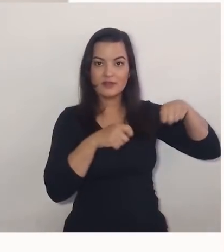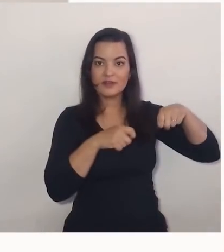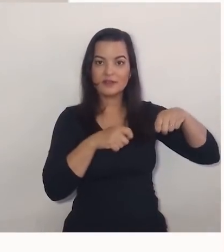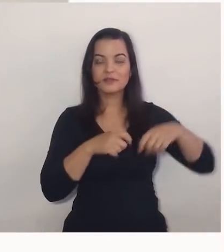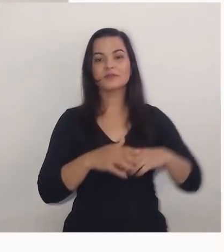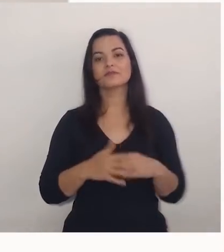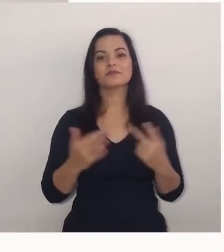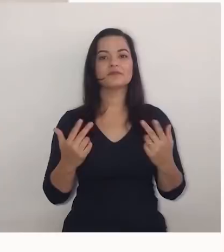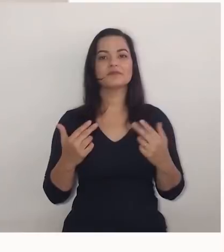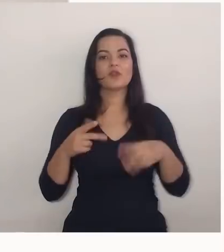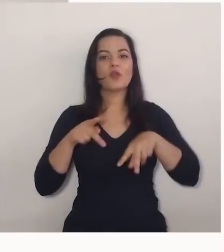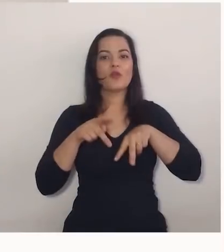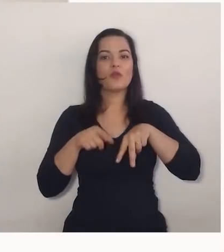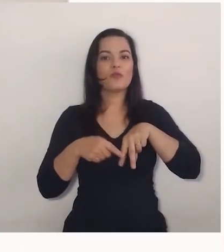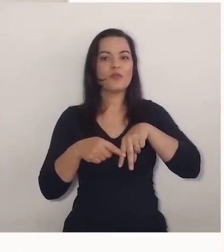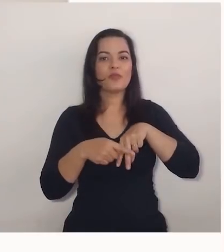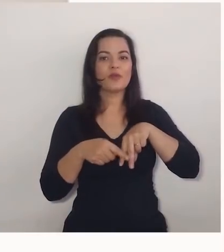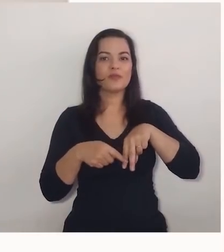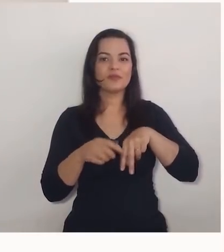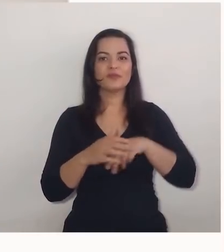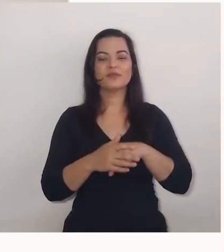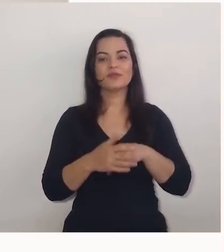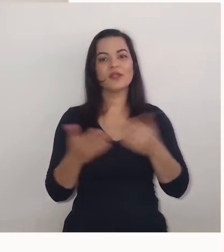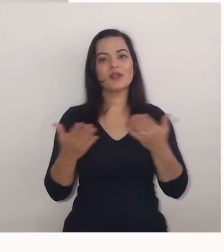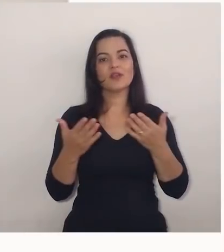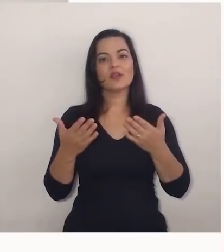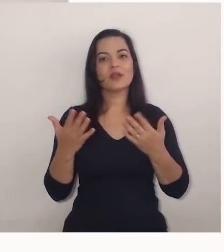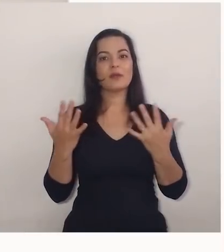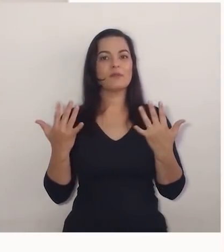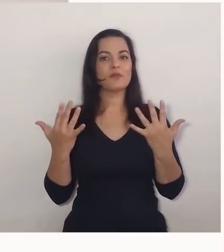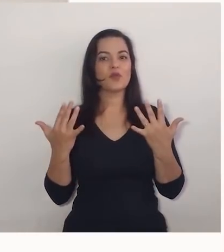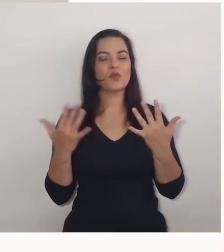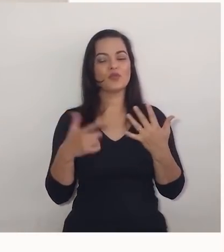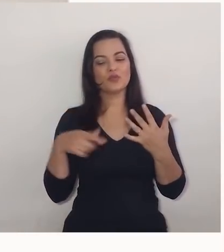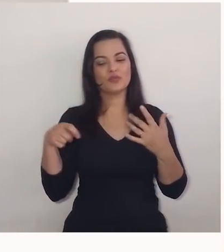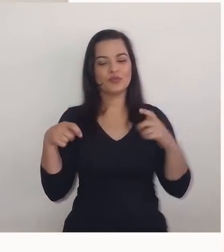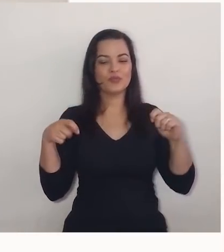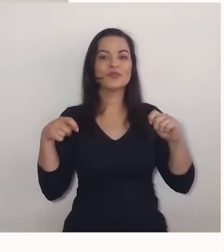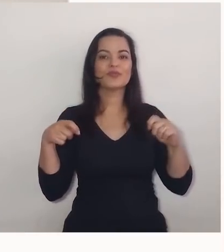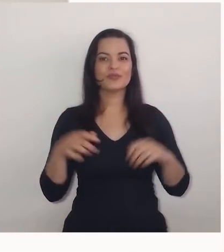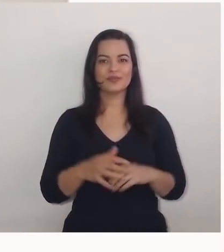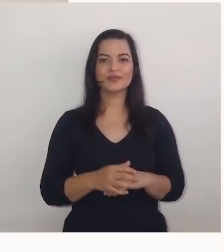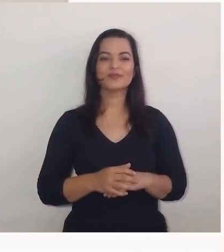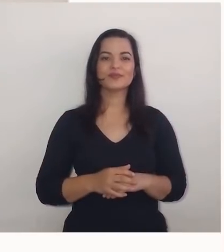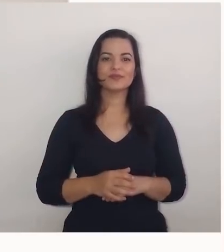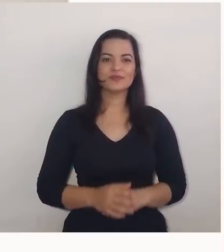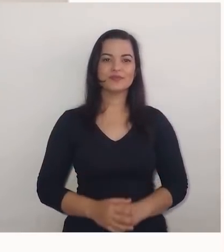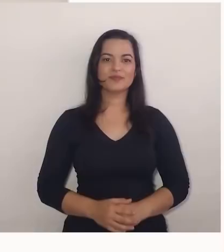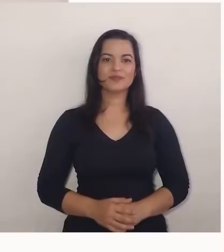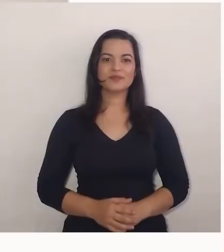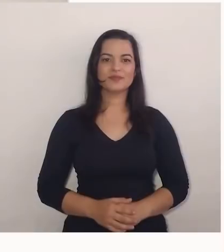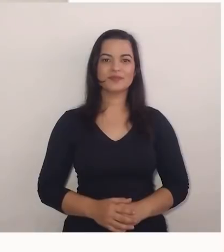que eu fiz nas pernas, para serem os pezinhos, então ali serão as mãozinhas.